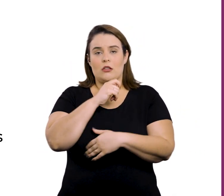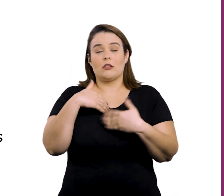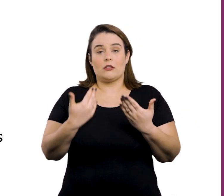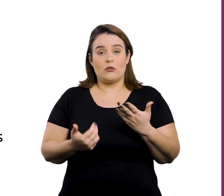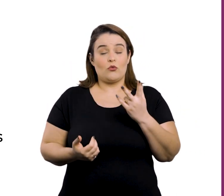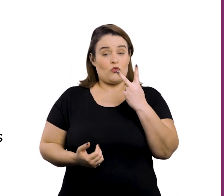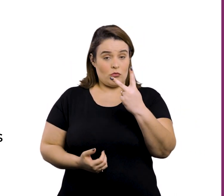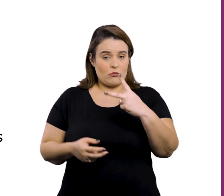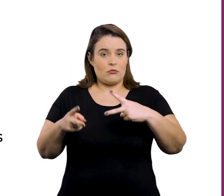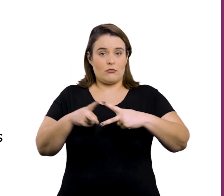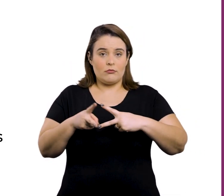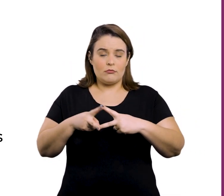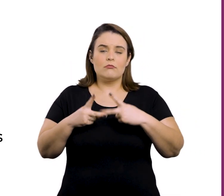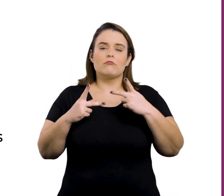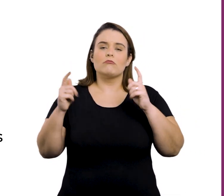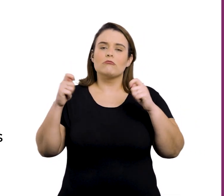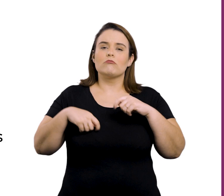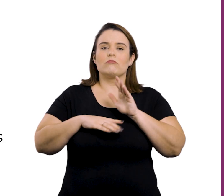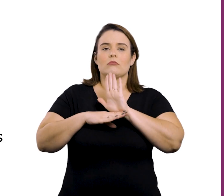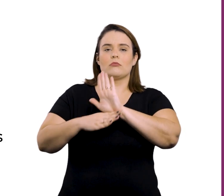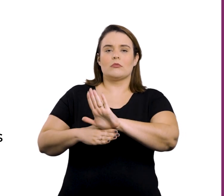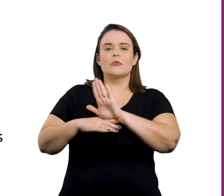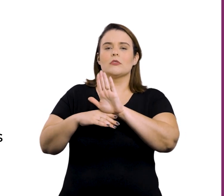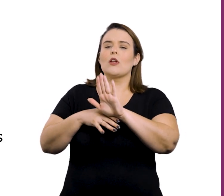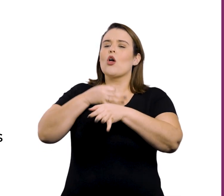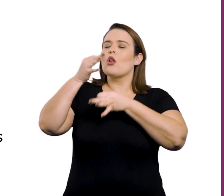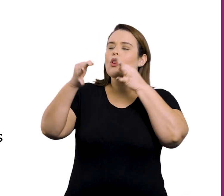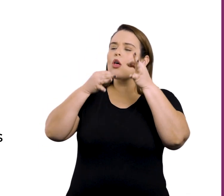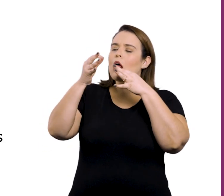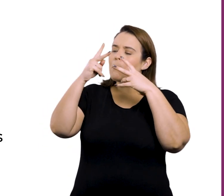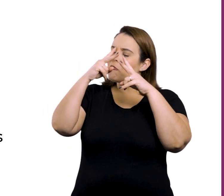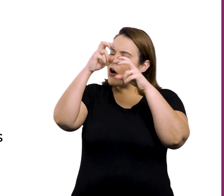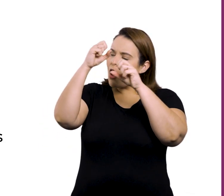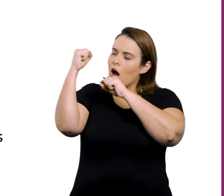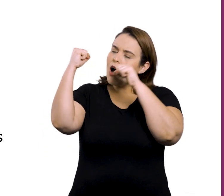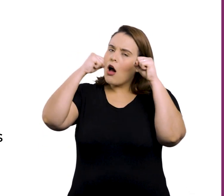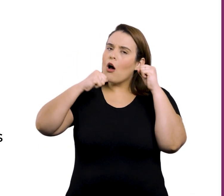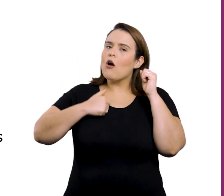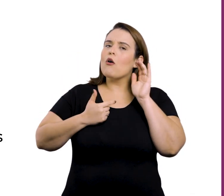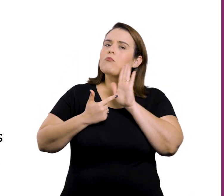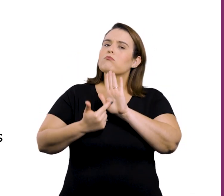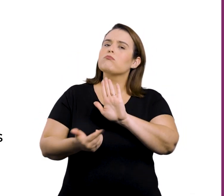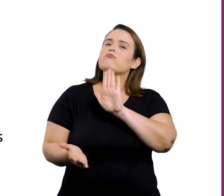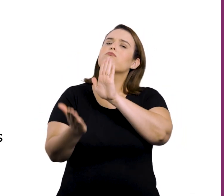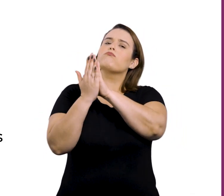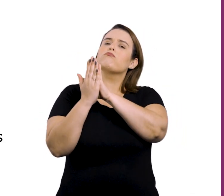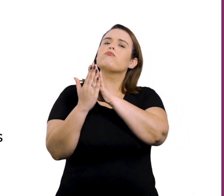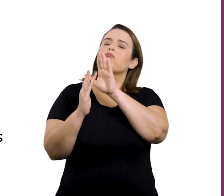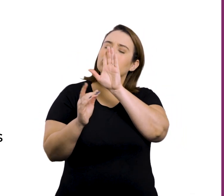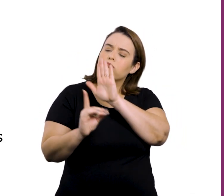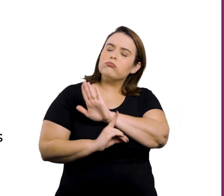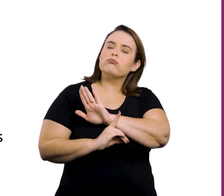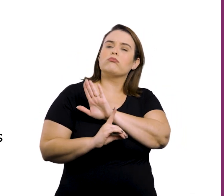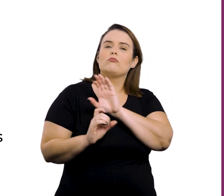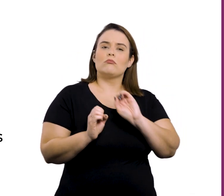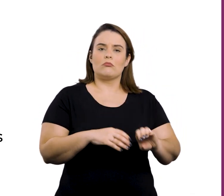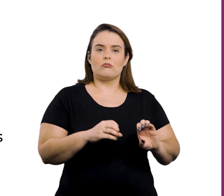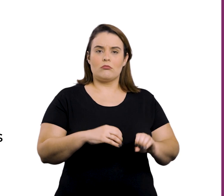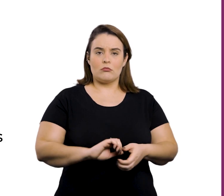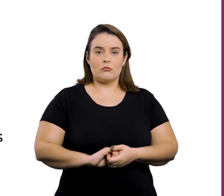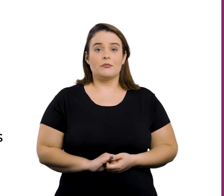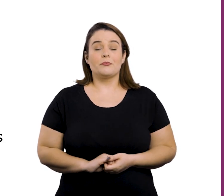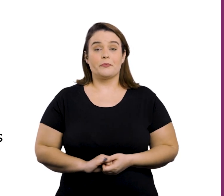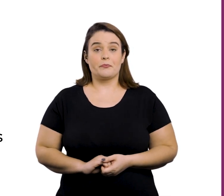seja, o CAQUI e o CAC ajudam a formular argumentos poderosos para o discurso da luta pelo direito à